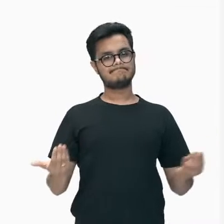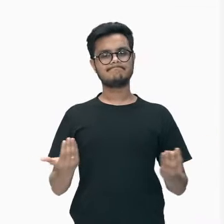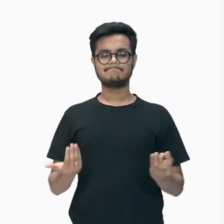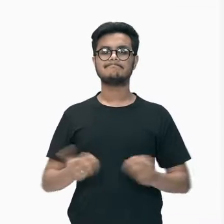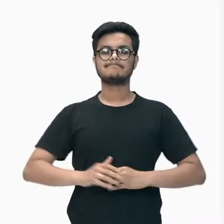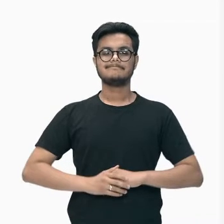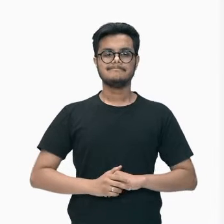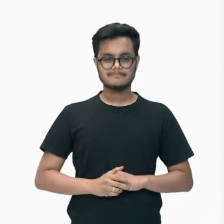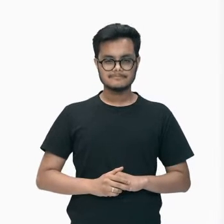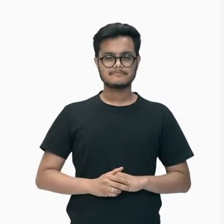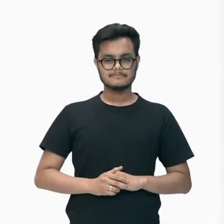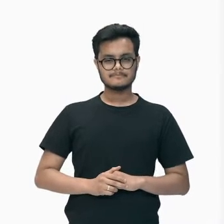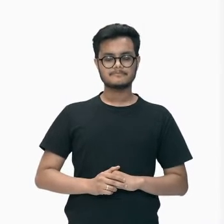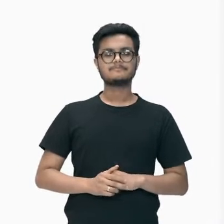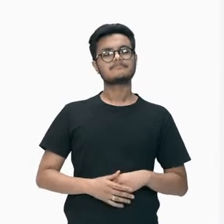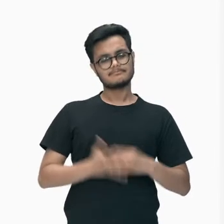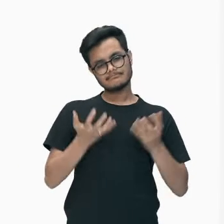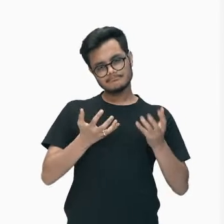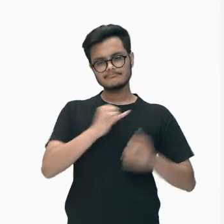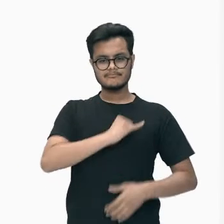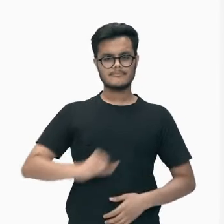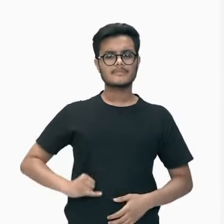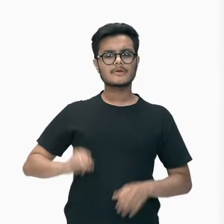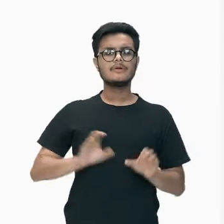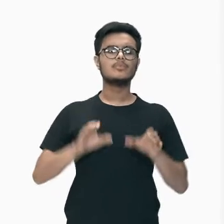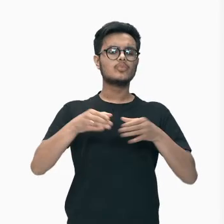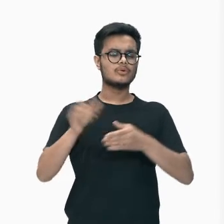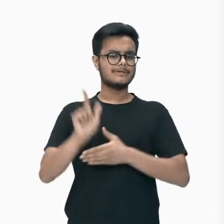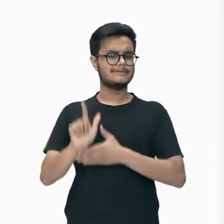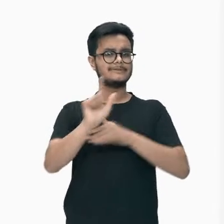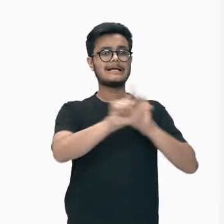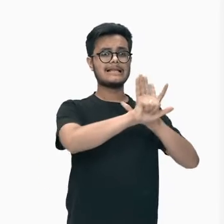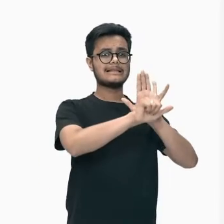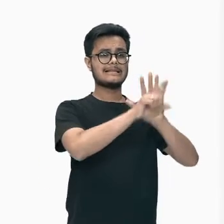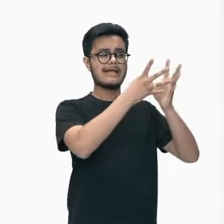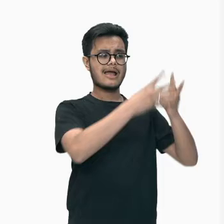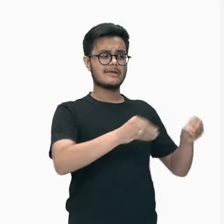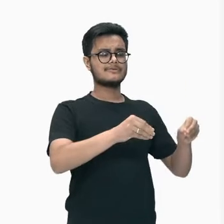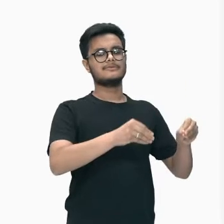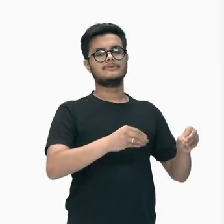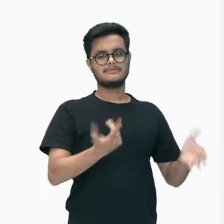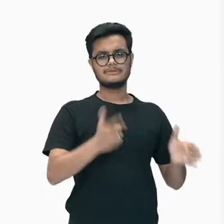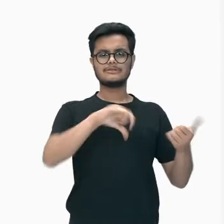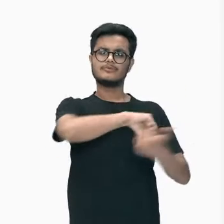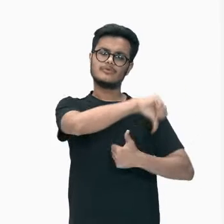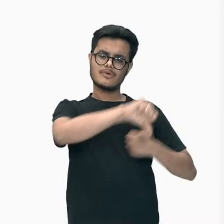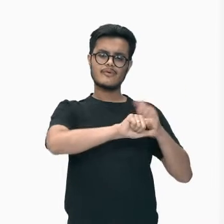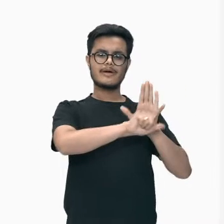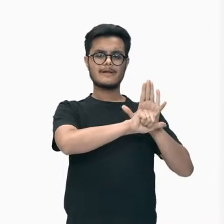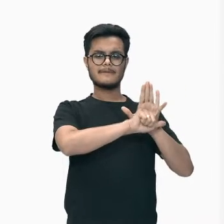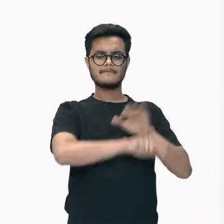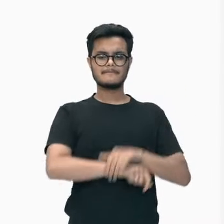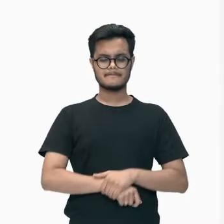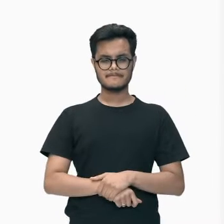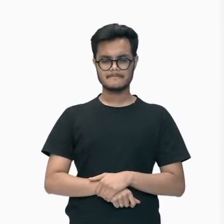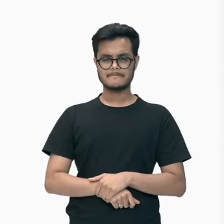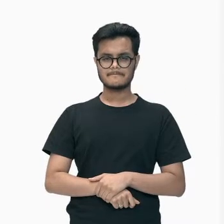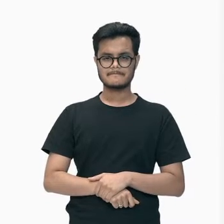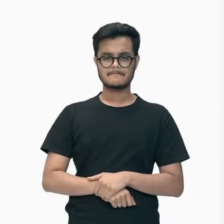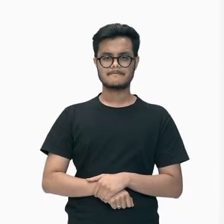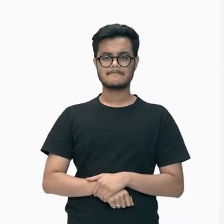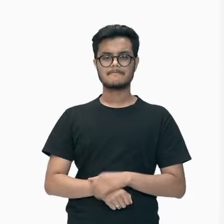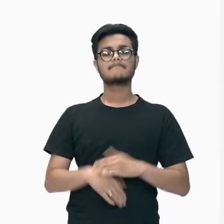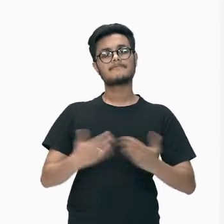corroídos, eles vão então se unir e dar o golpe da maioridade. Vamos mudar a Constituição. Muda-se a